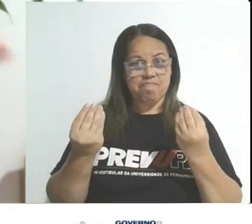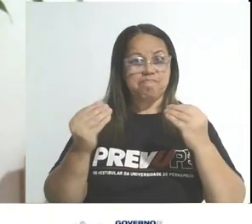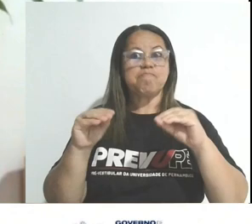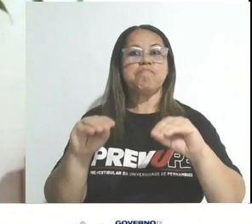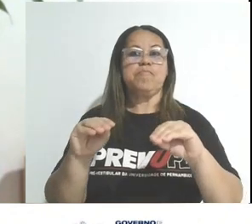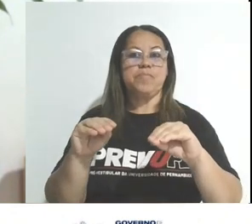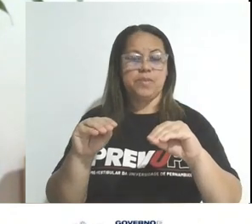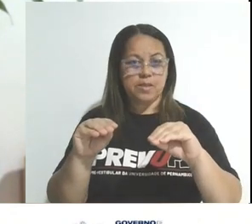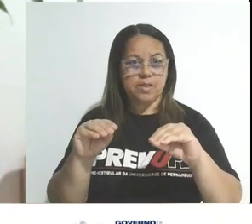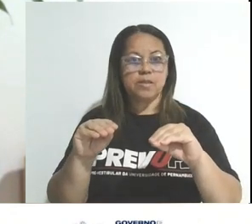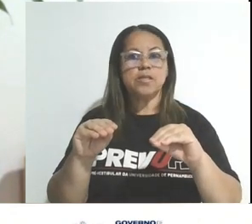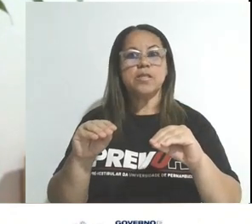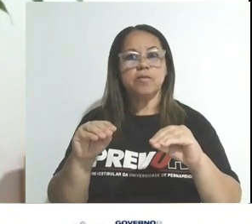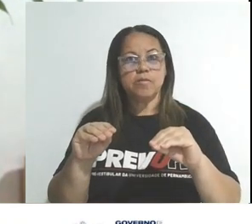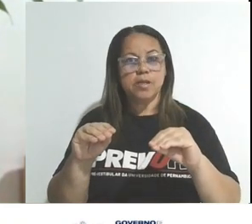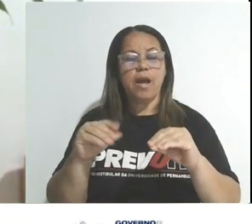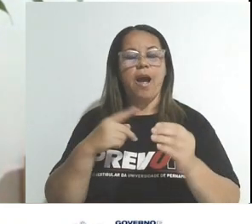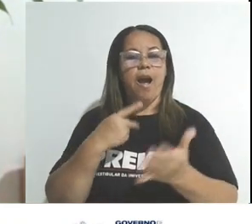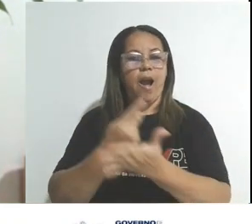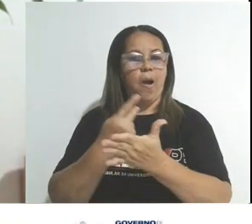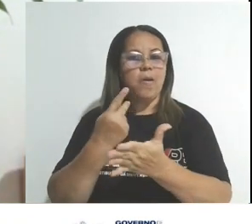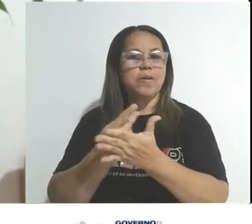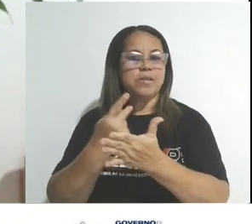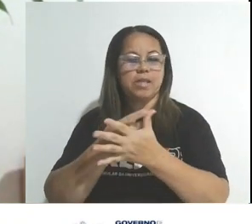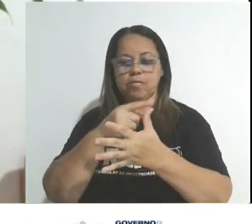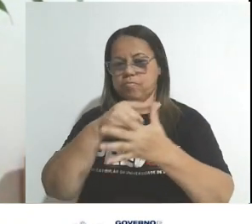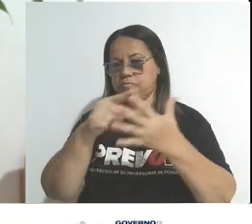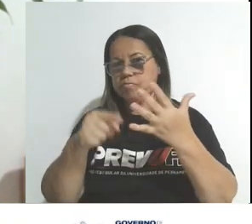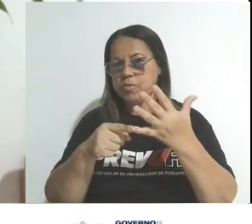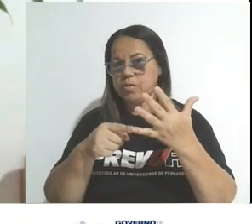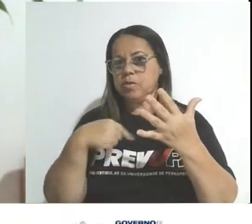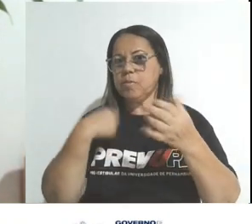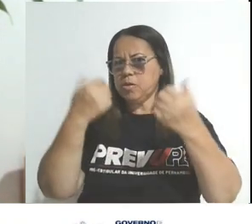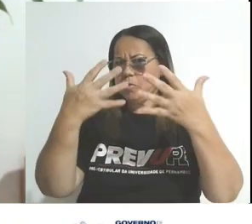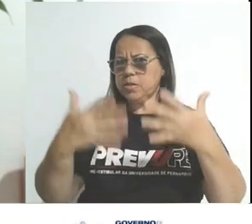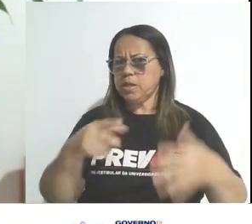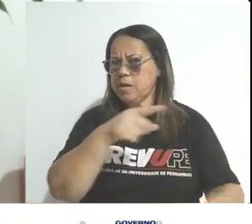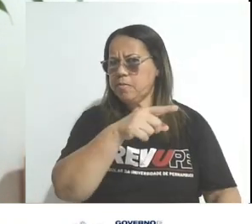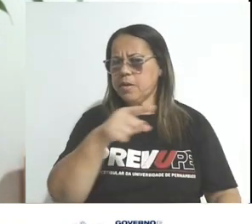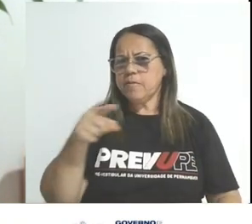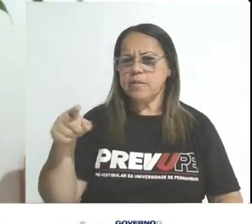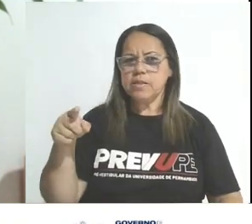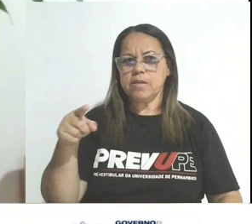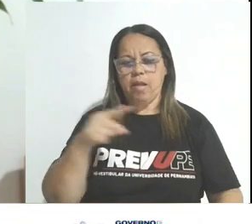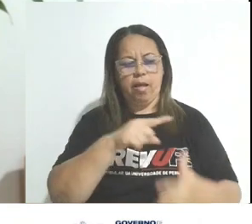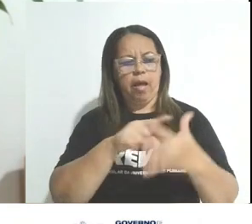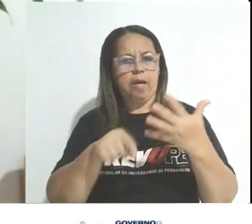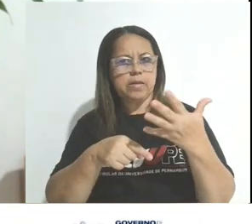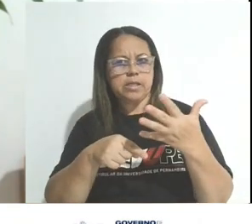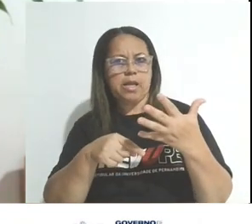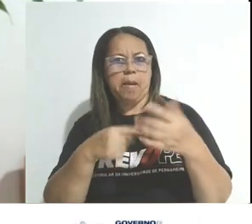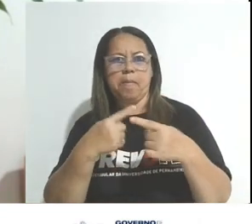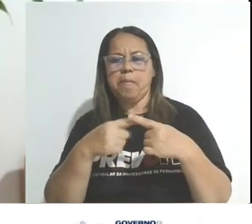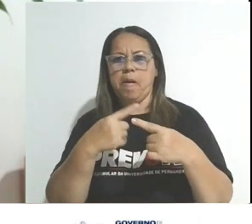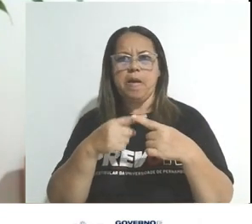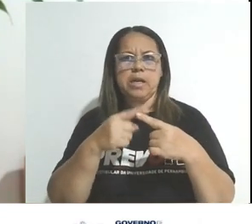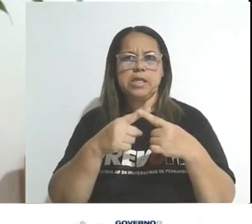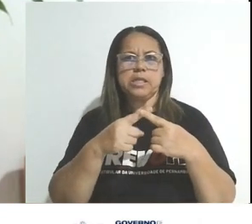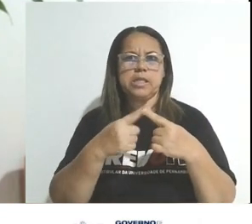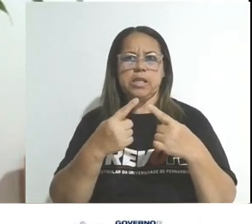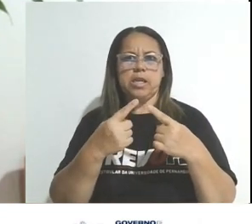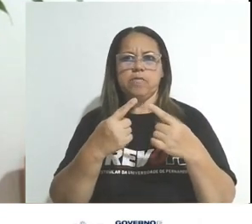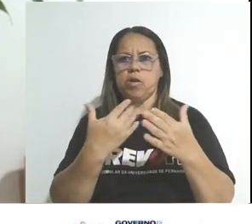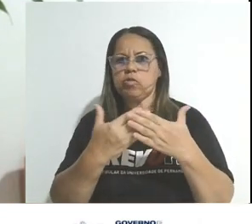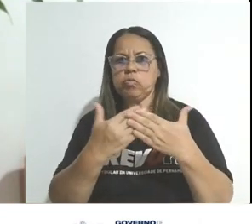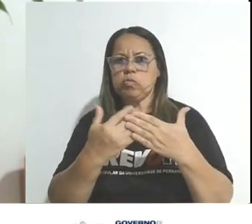elas se transitam entre as unidades. Como eu tinha dito para vocês, o fato de termos cinco unidades não quer dizer que elas estarão vendo de